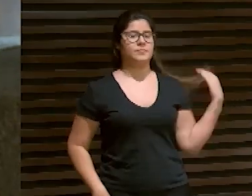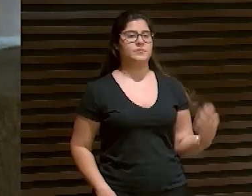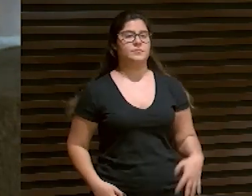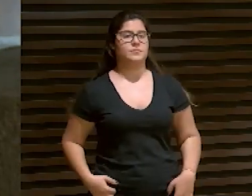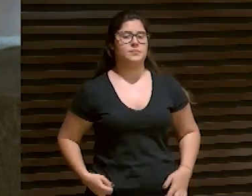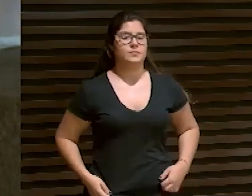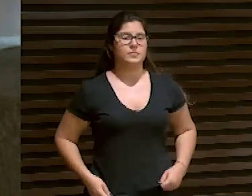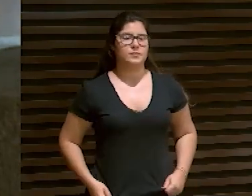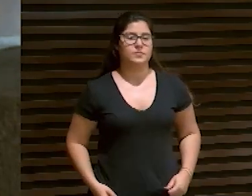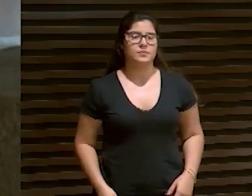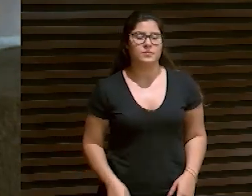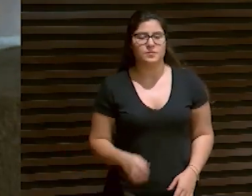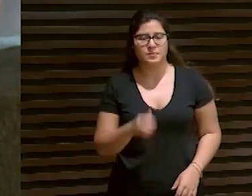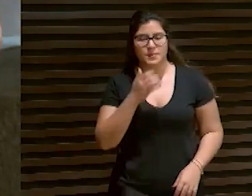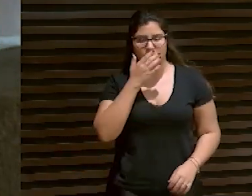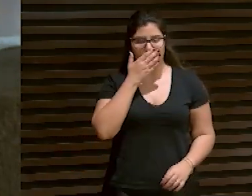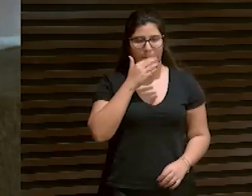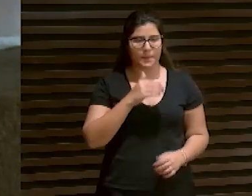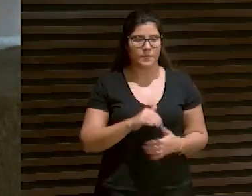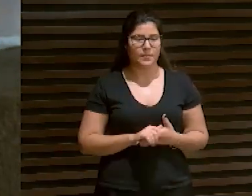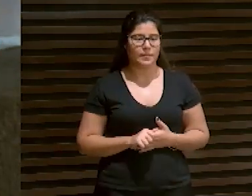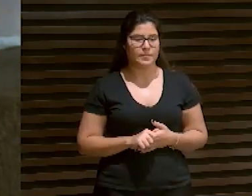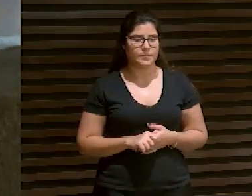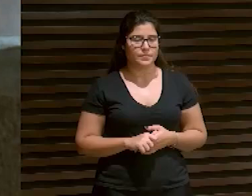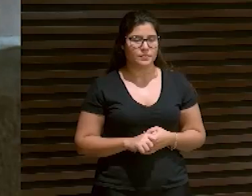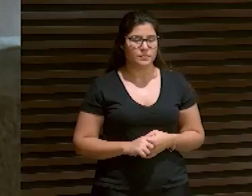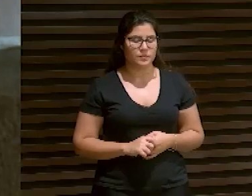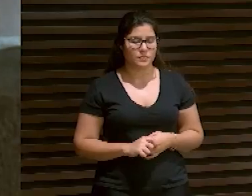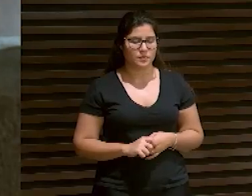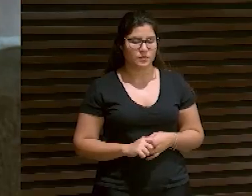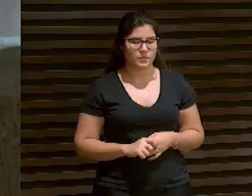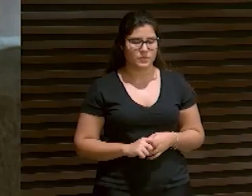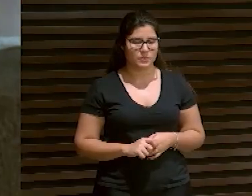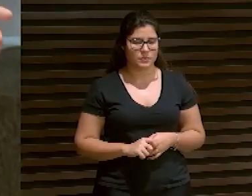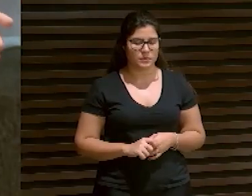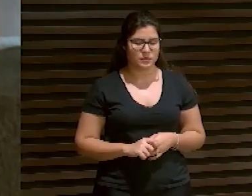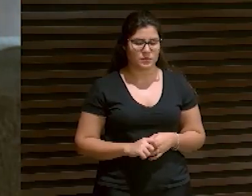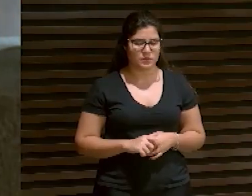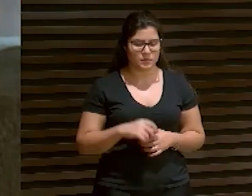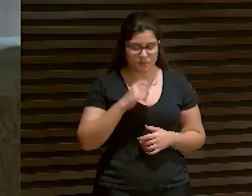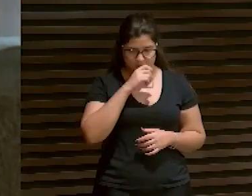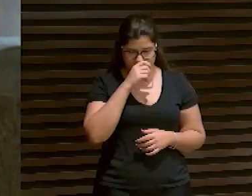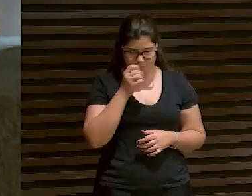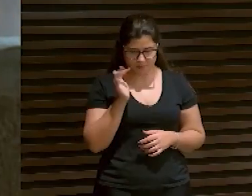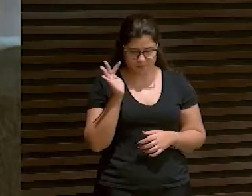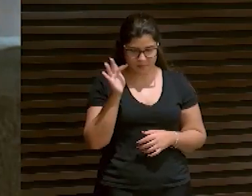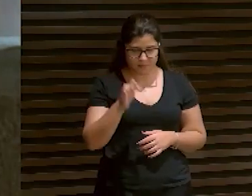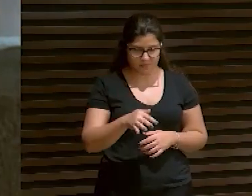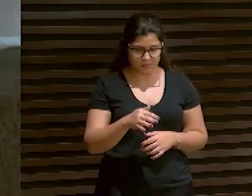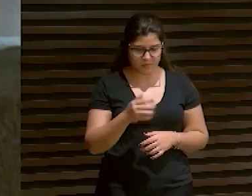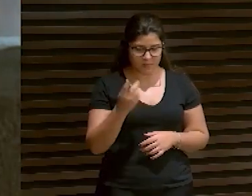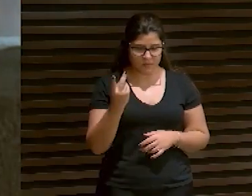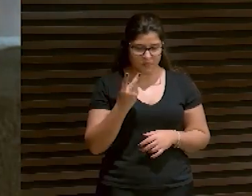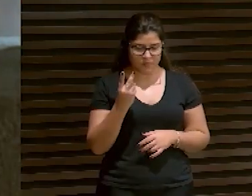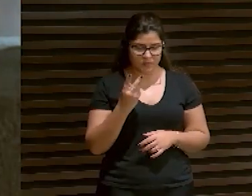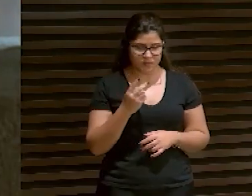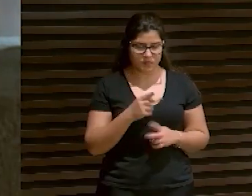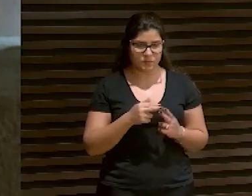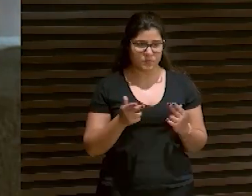com uma conclusão, 2 conclusões aqui. Eu não conheço todo mundo que está aqui nessa